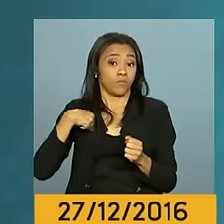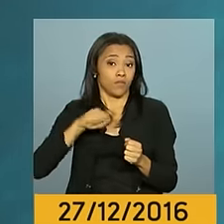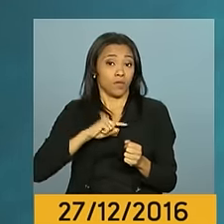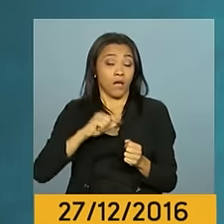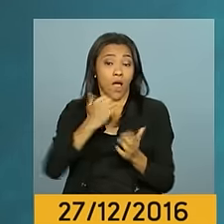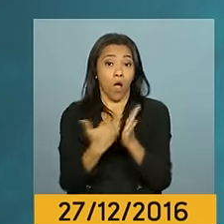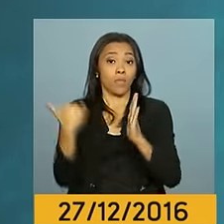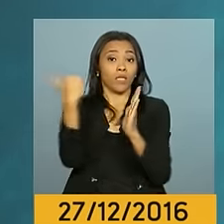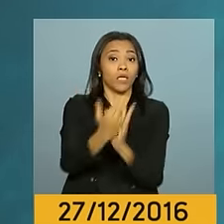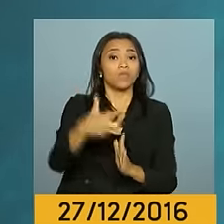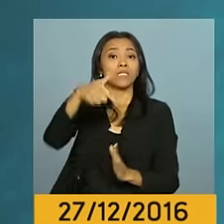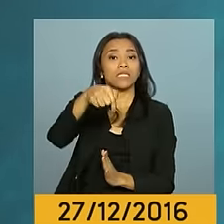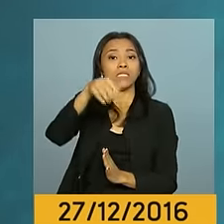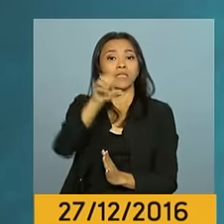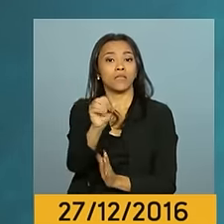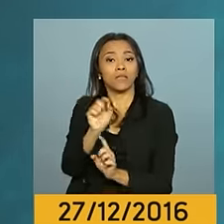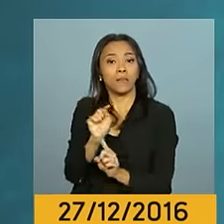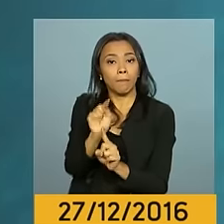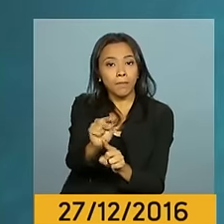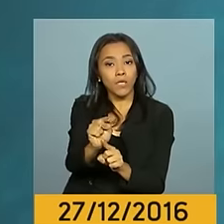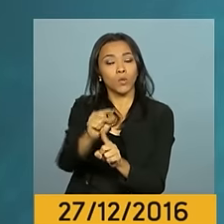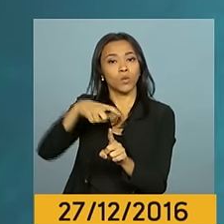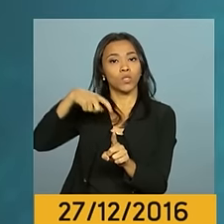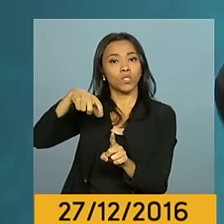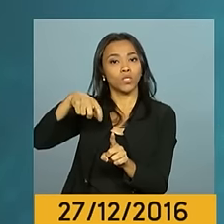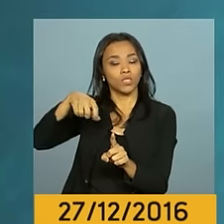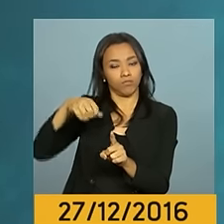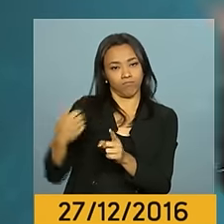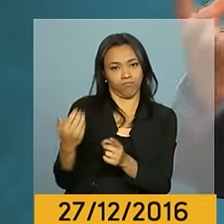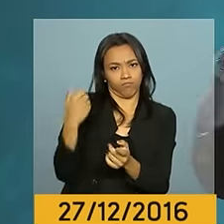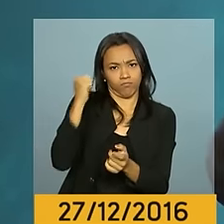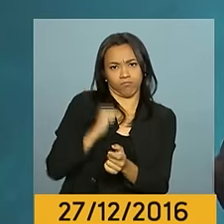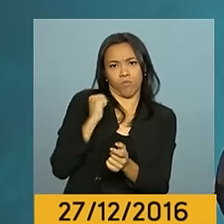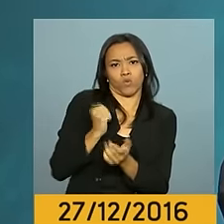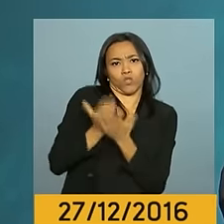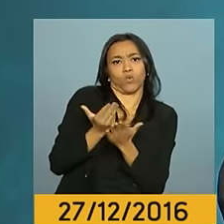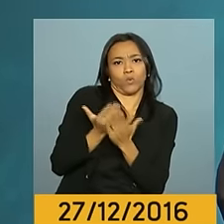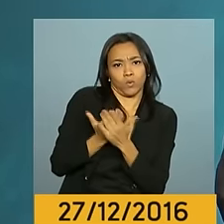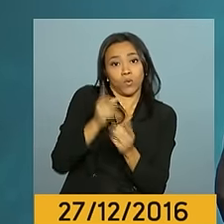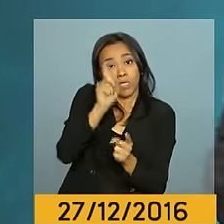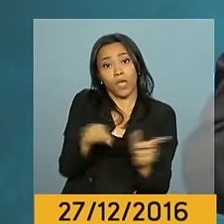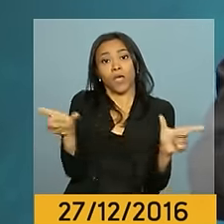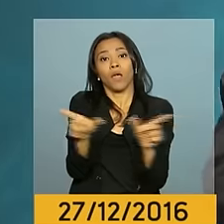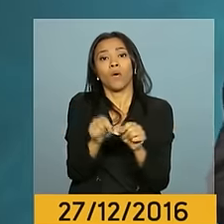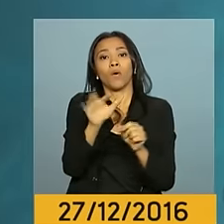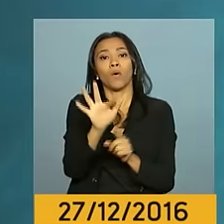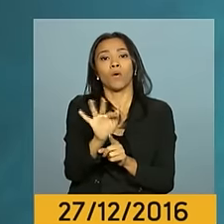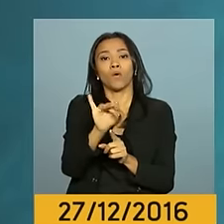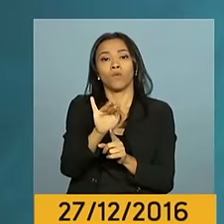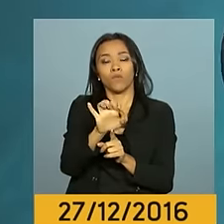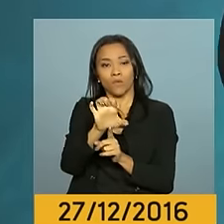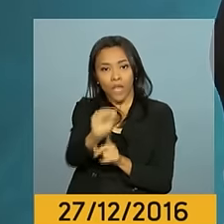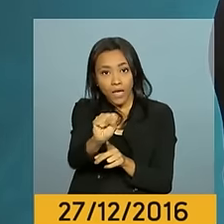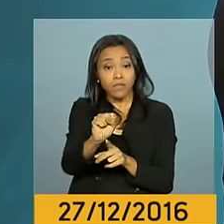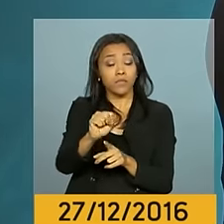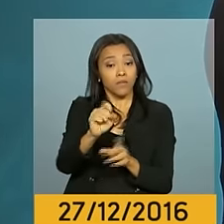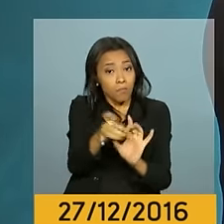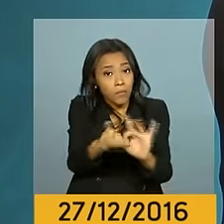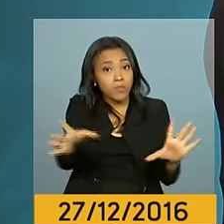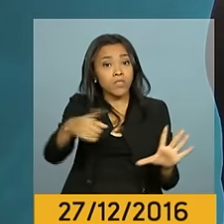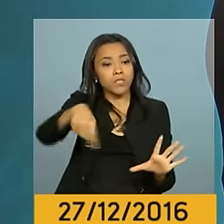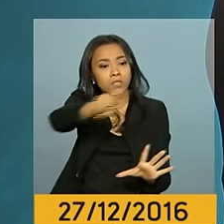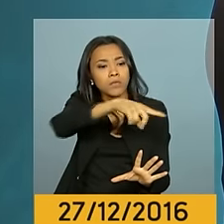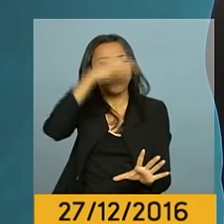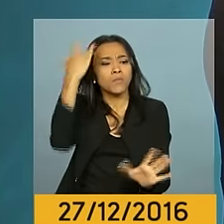70.000 bolsas de estudo no chamado fiéis que é o financiamento estudantil que i permitir que os mais pobres